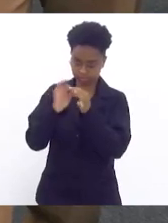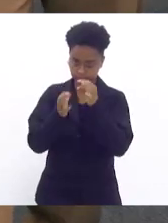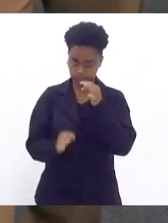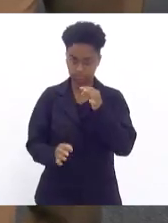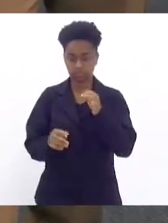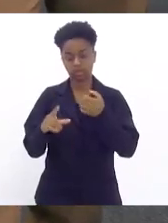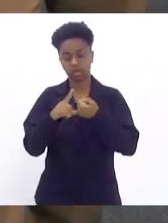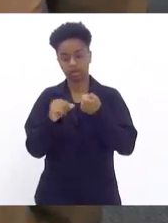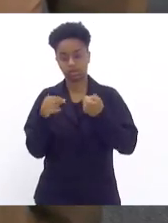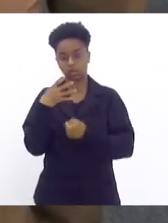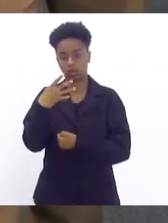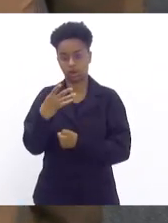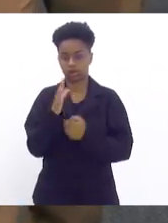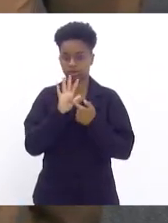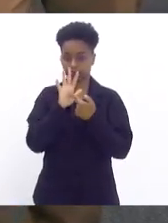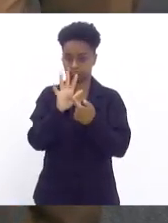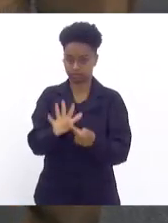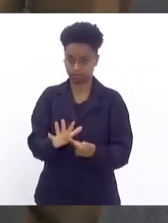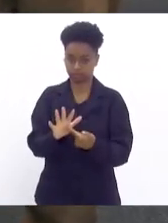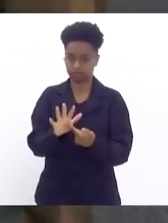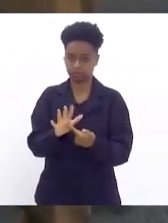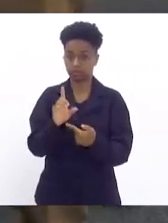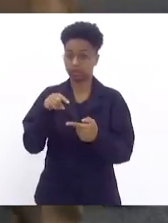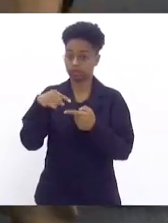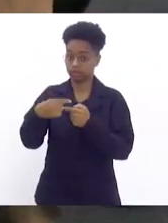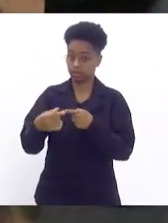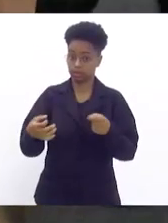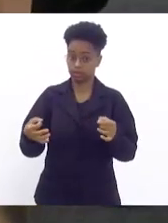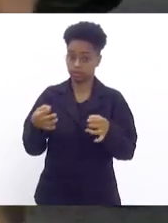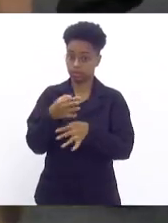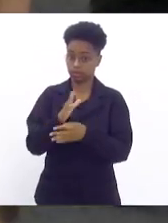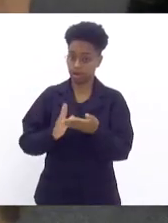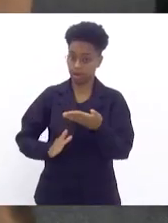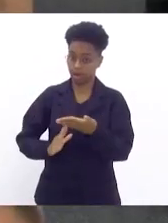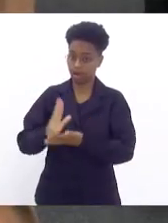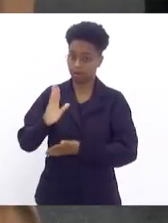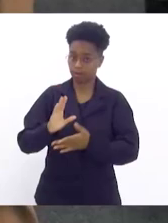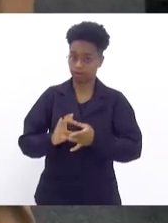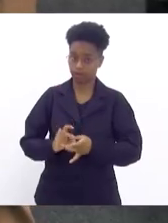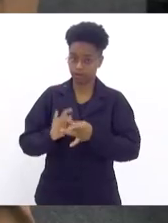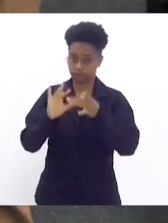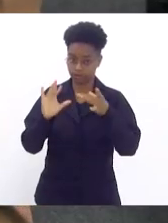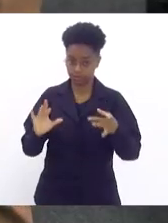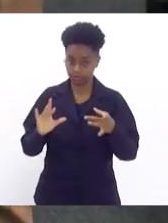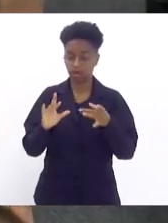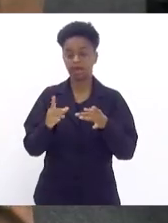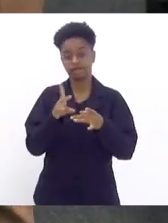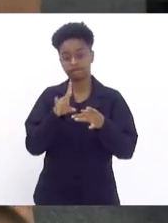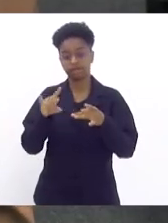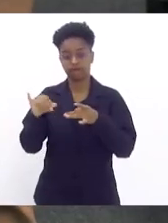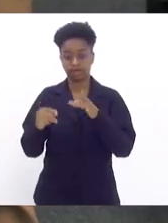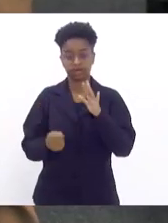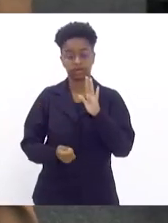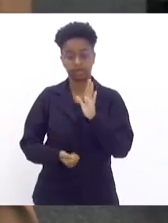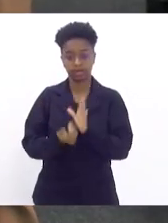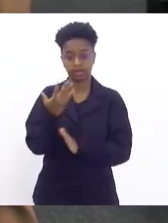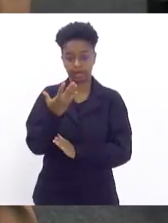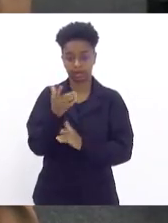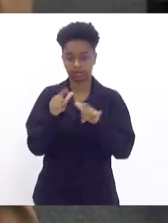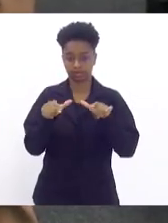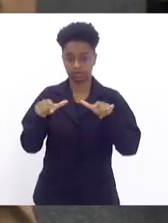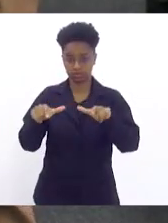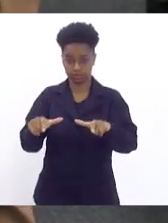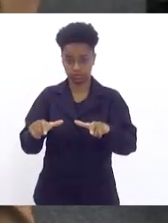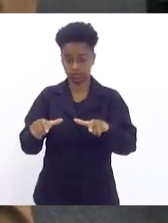falo o seguinte aprovada a concessão será confeccionado um diploma